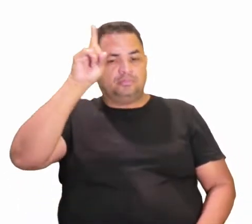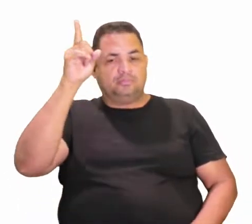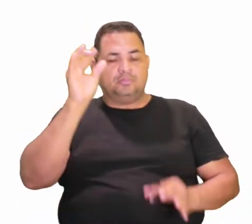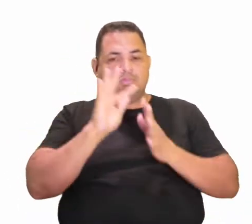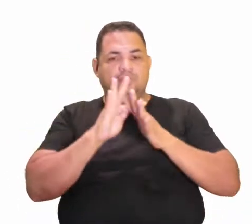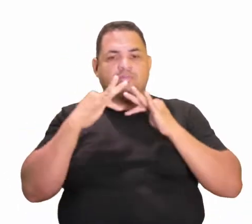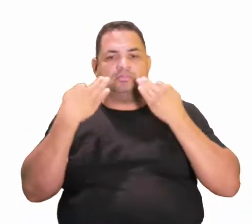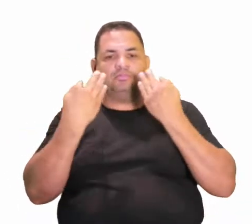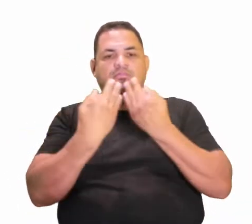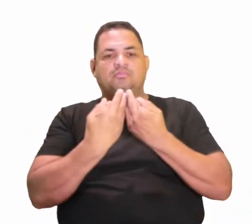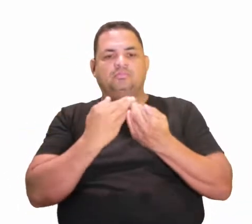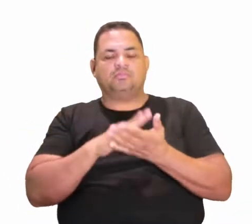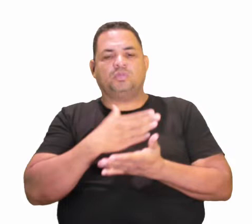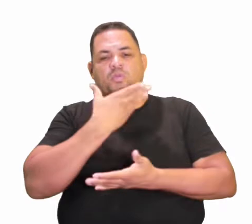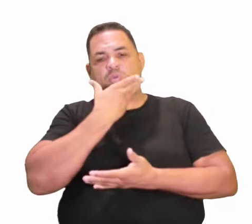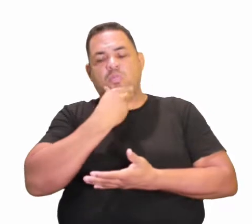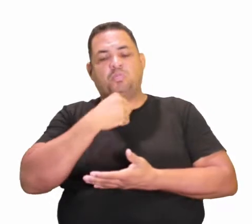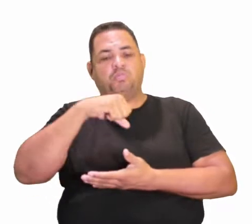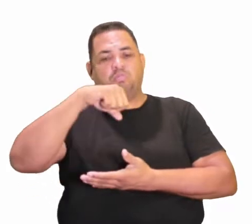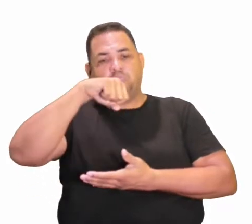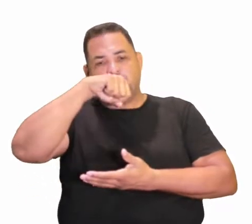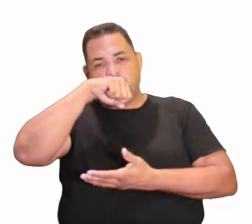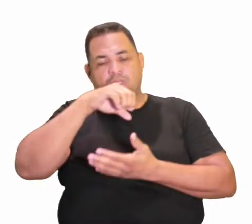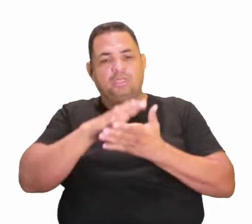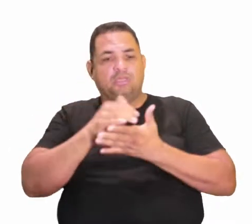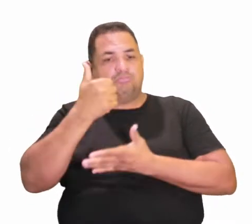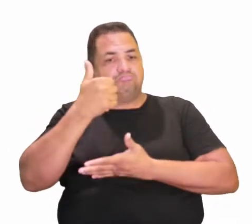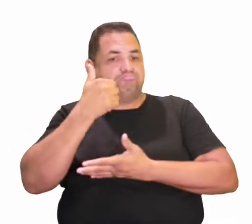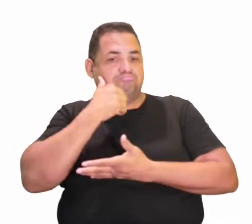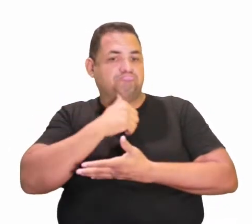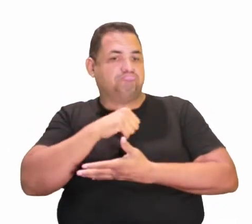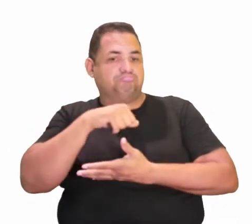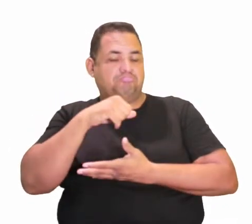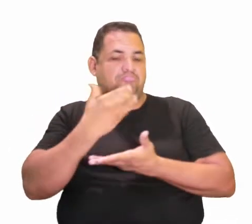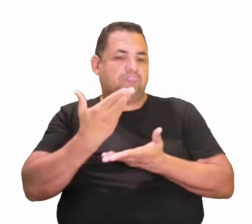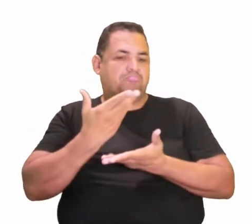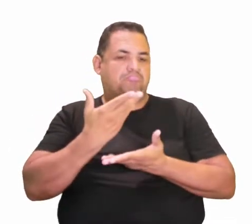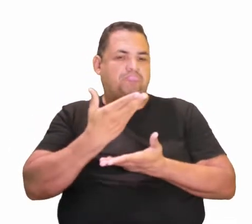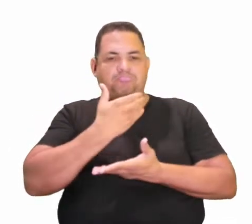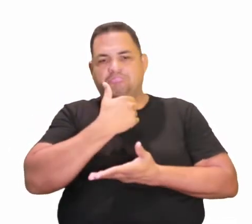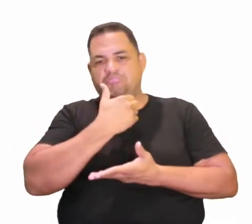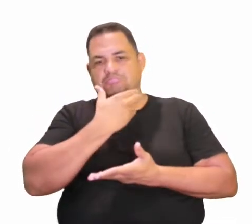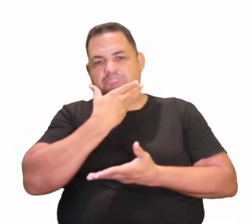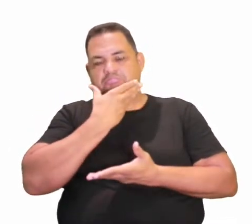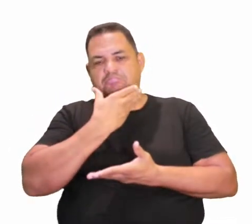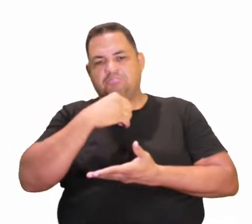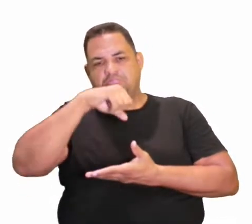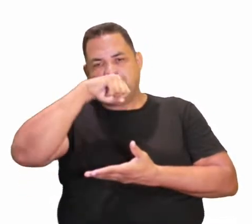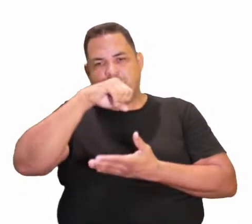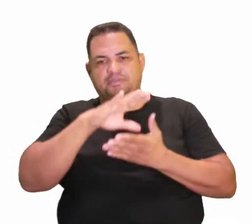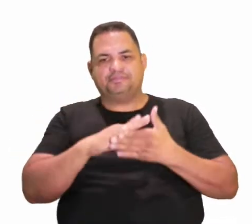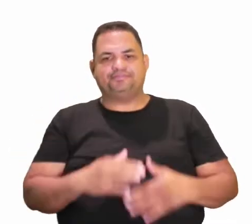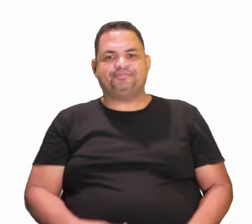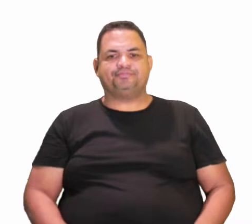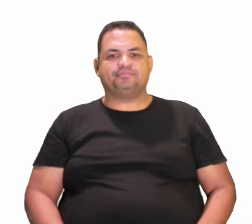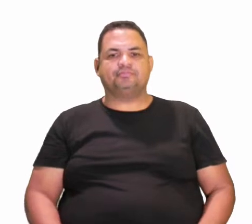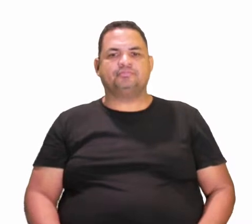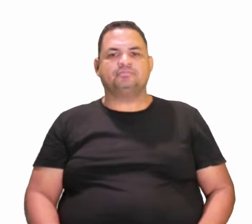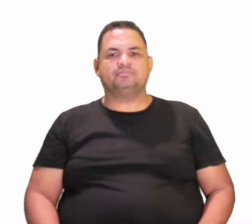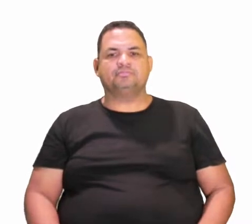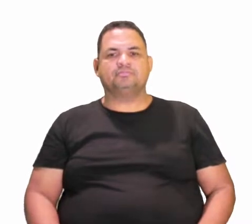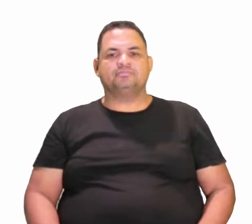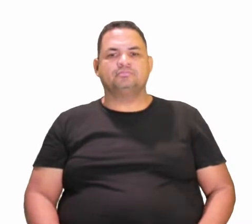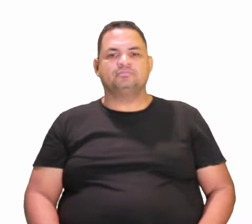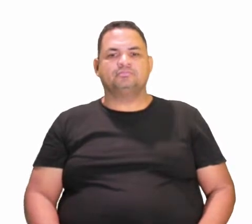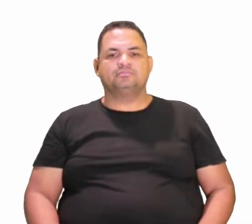uma família que só tem um pai, aqui no caso a mãe, certo? This is a single parent family. Uma família